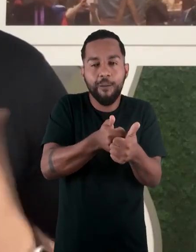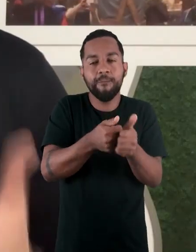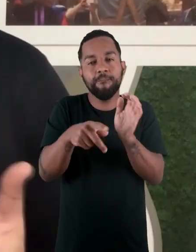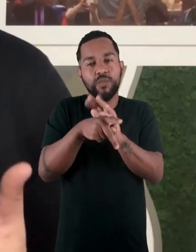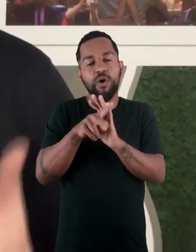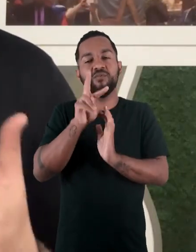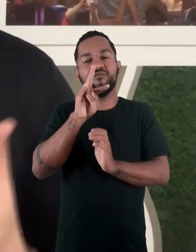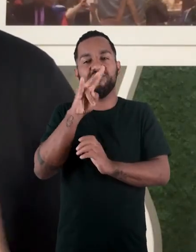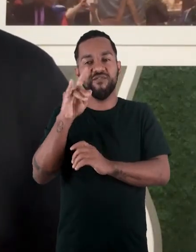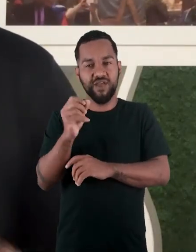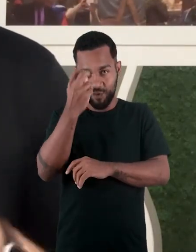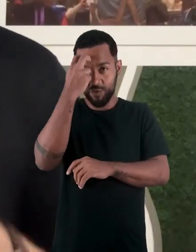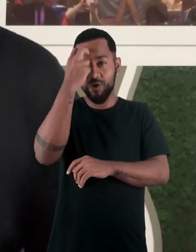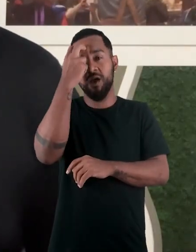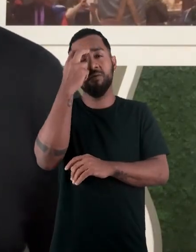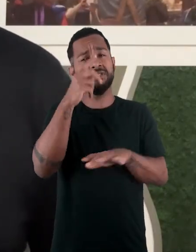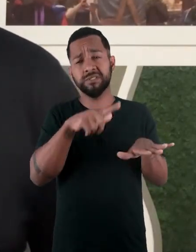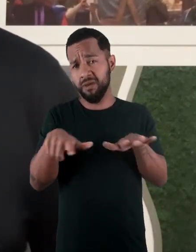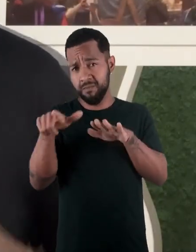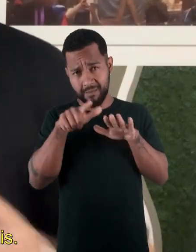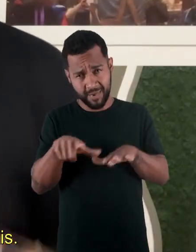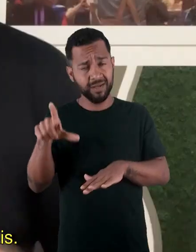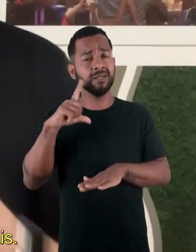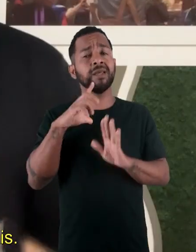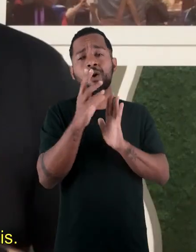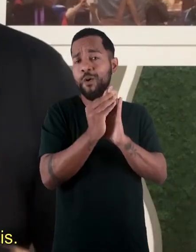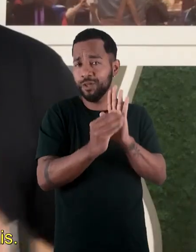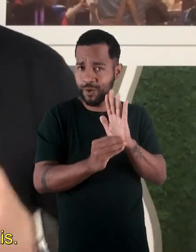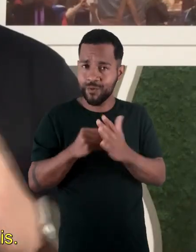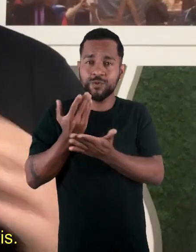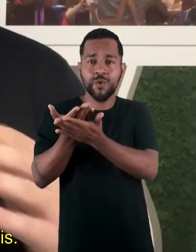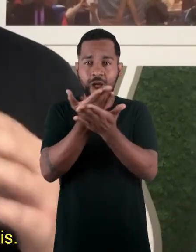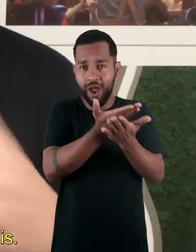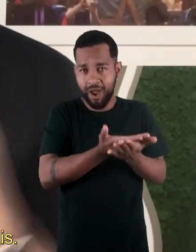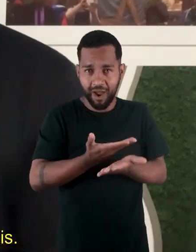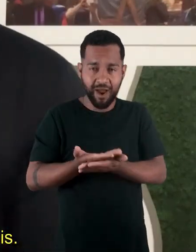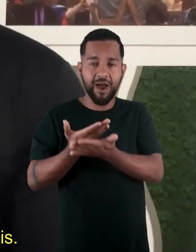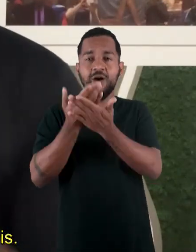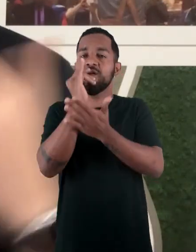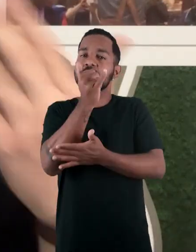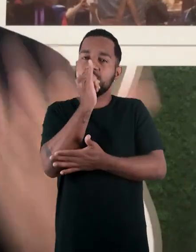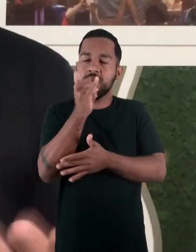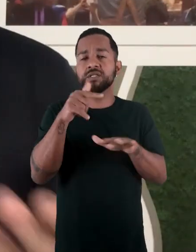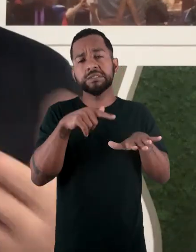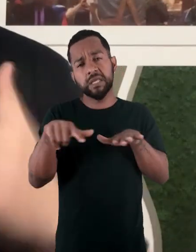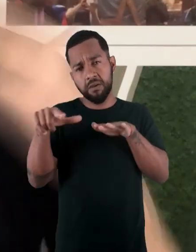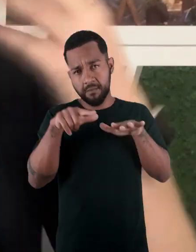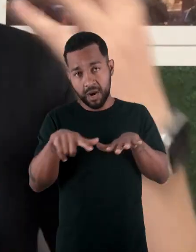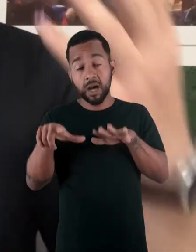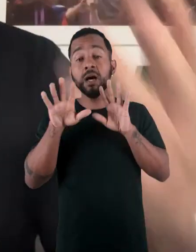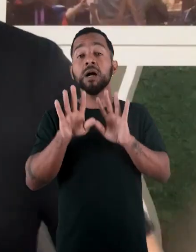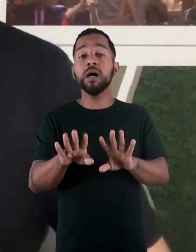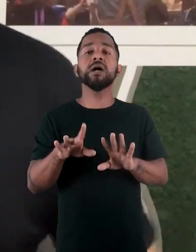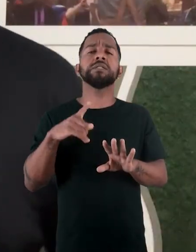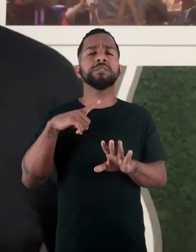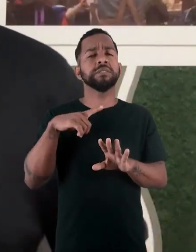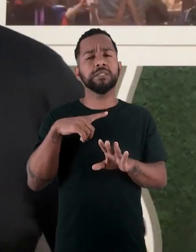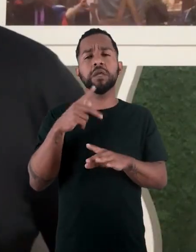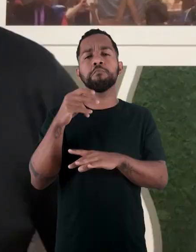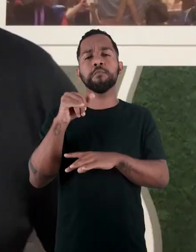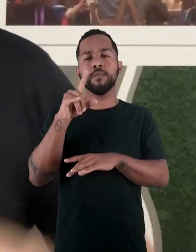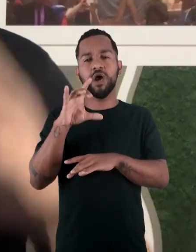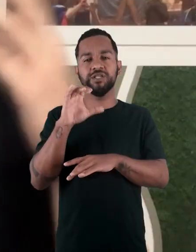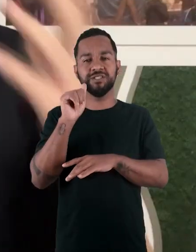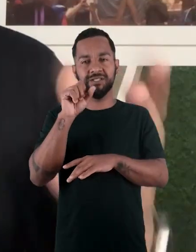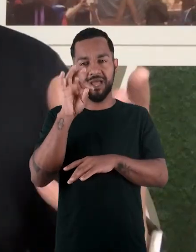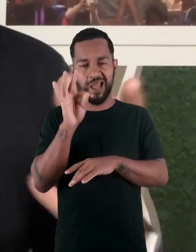Cultural, toda semana tem conteúdo aqui no Via Cultural Mix. Então tem as nossas aulas aqui de contação de história que são semanais, mas além disso, a gente tem podcast, tem muito conteúdo